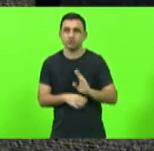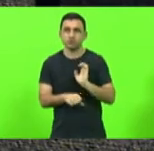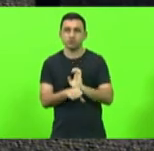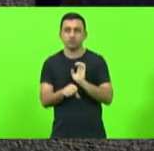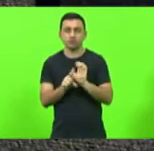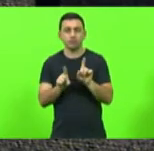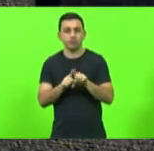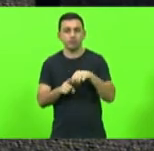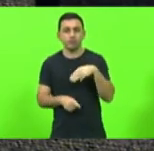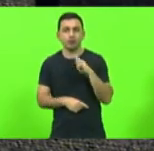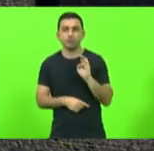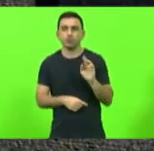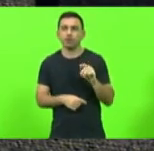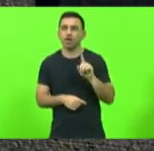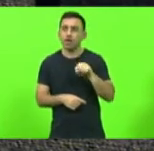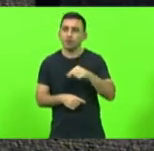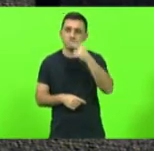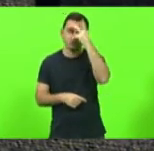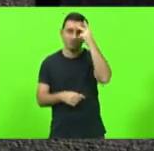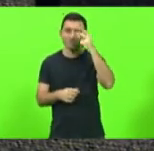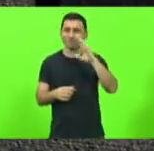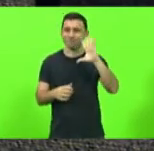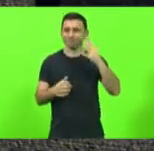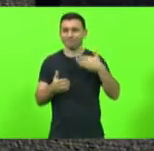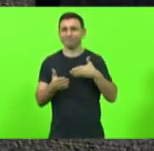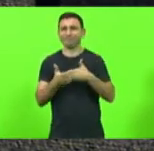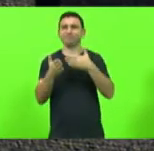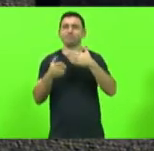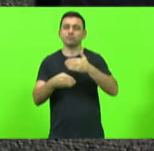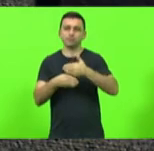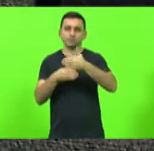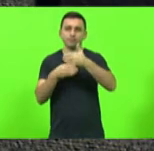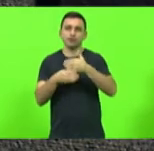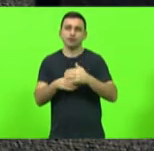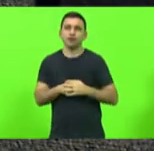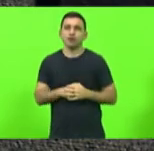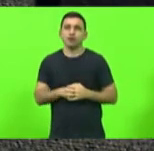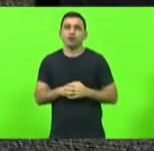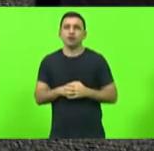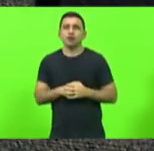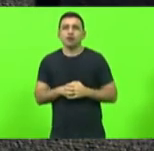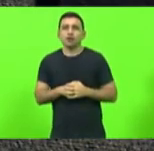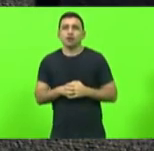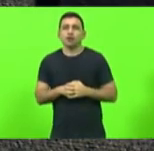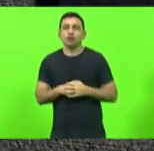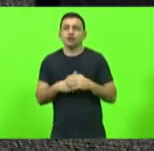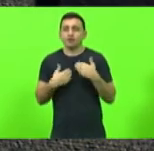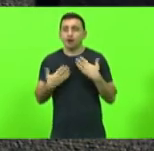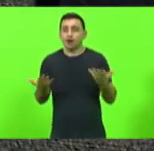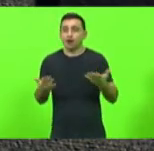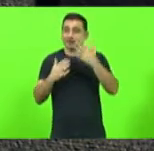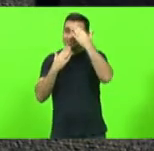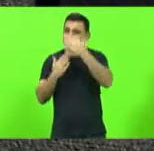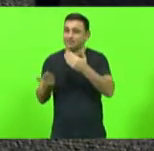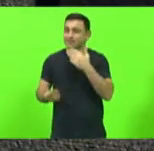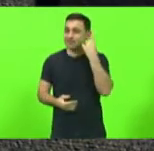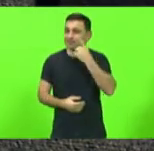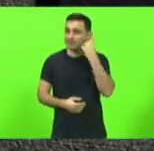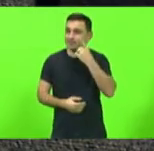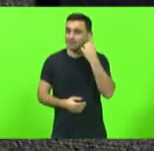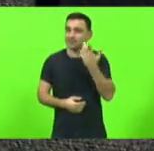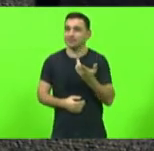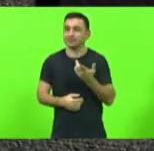MAB, do Movimento dos Atingidos por Barragens. E eu começo agradecendo imensamente, deputada, mandato,